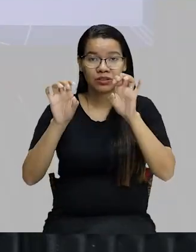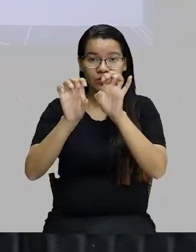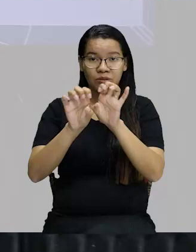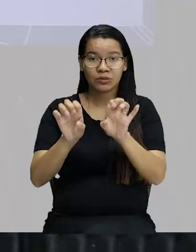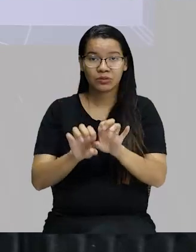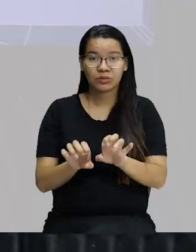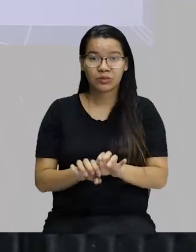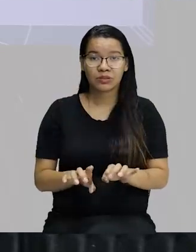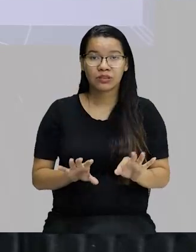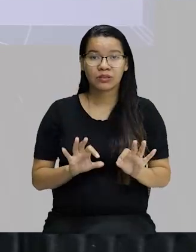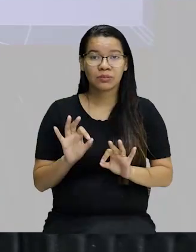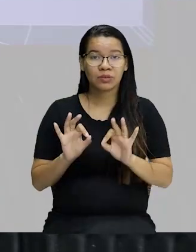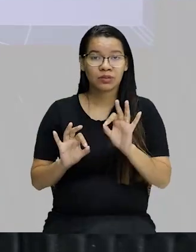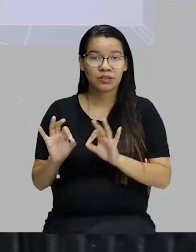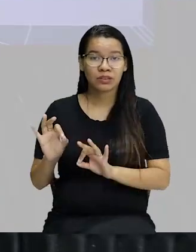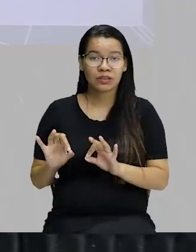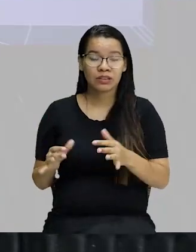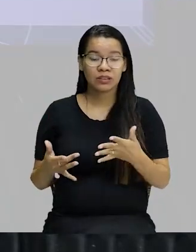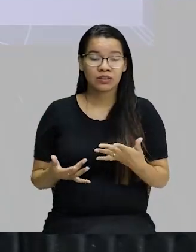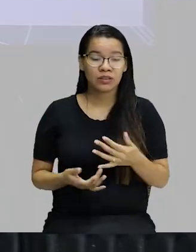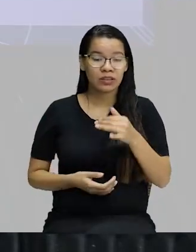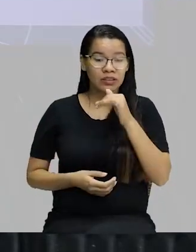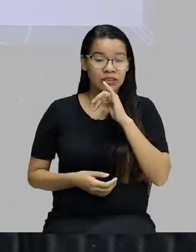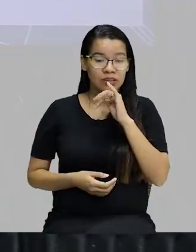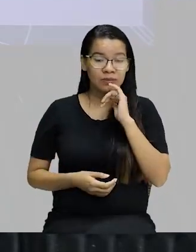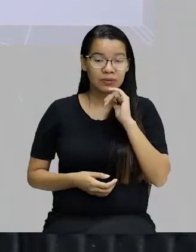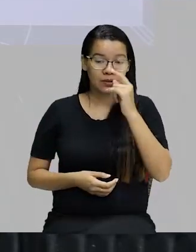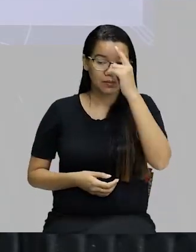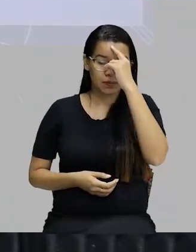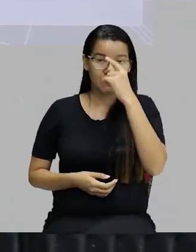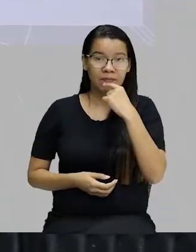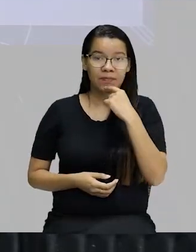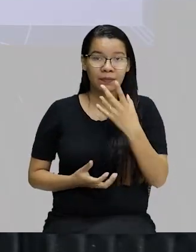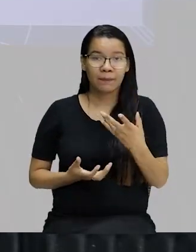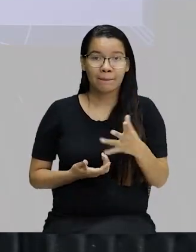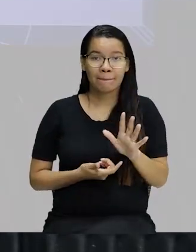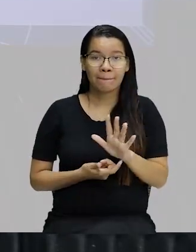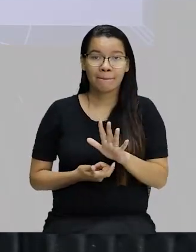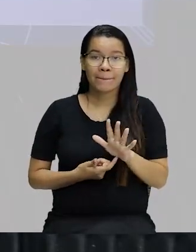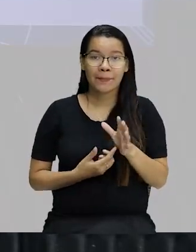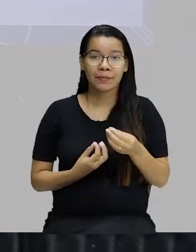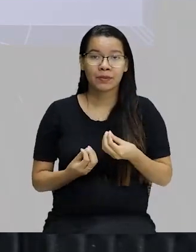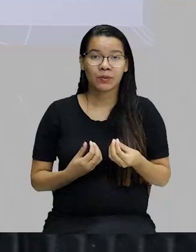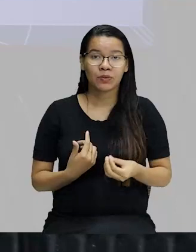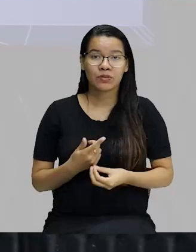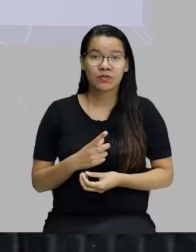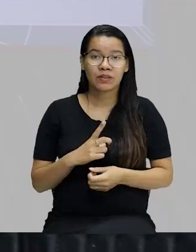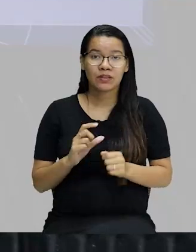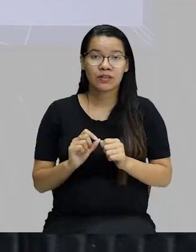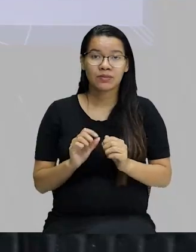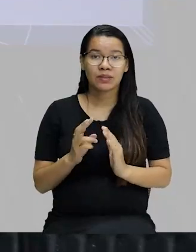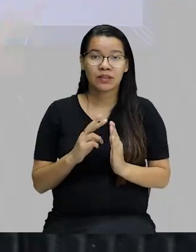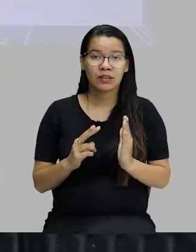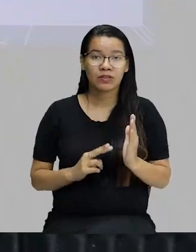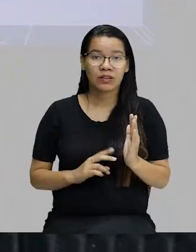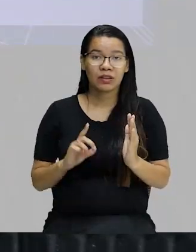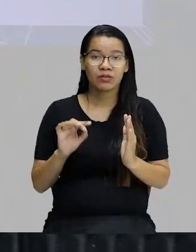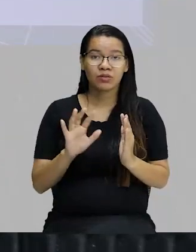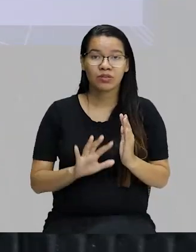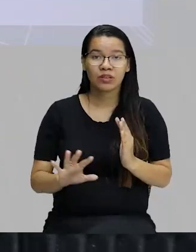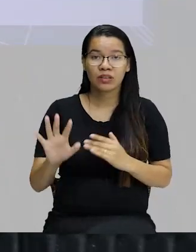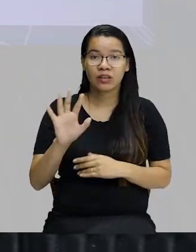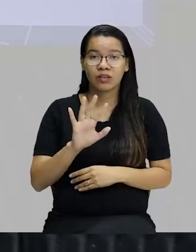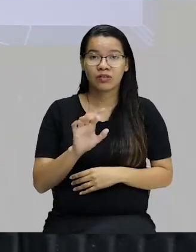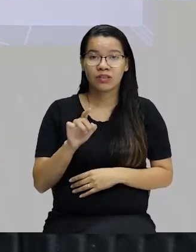organização. Então, por exemplo, ó, nessa imagem, eu demonstro para vocês como é que a gente faz essa leitura do skimming. É o geral, você